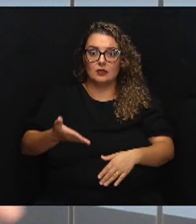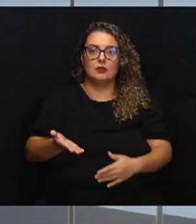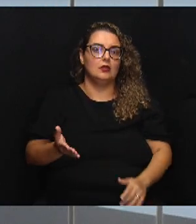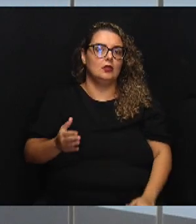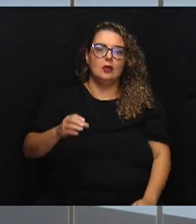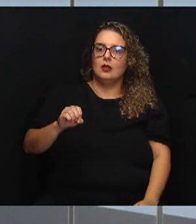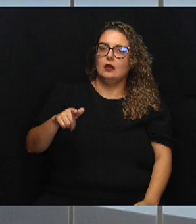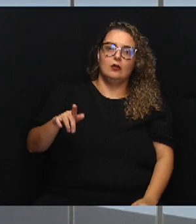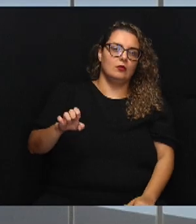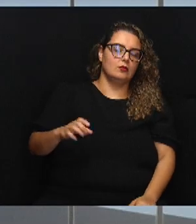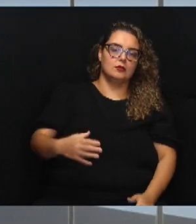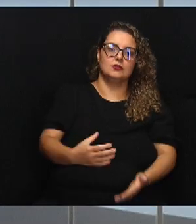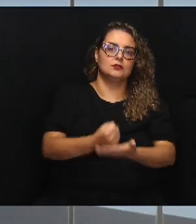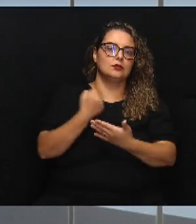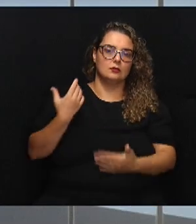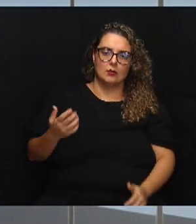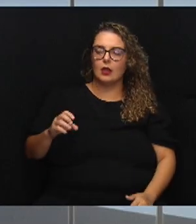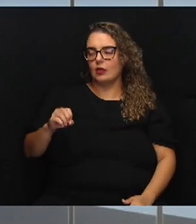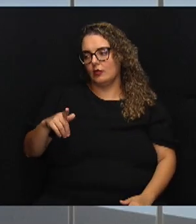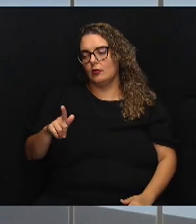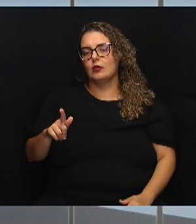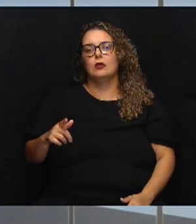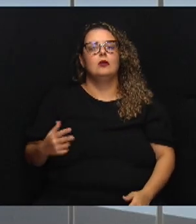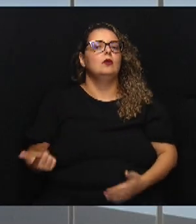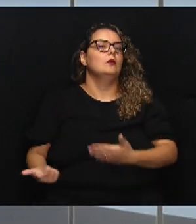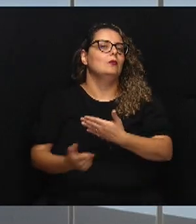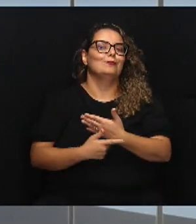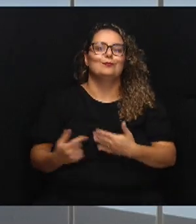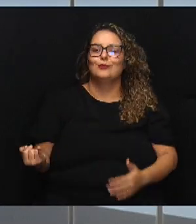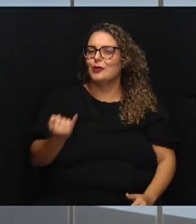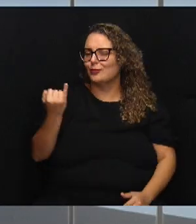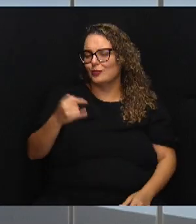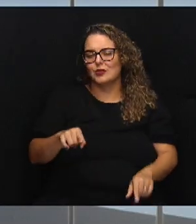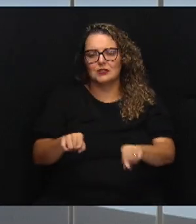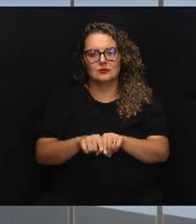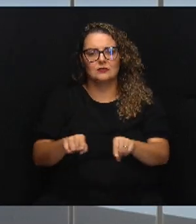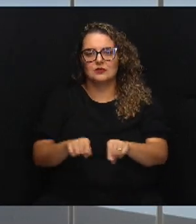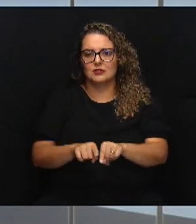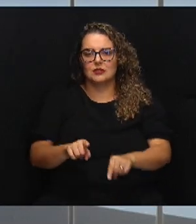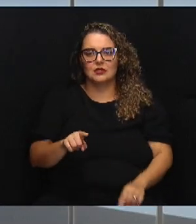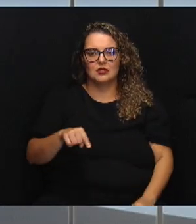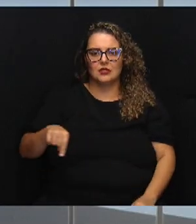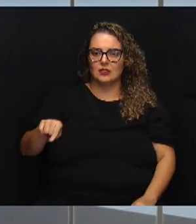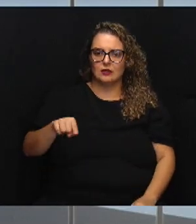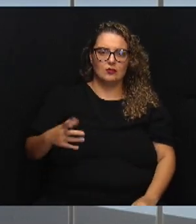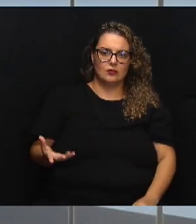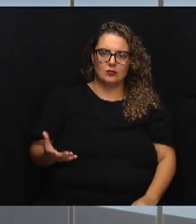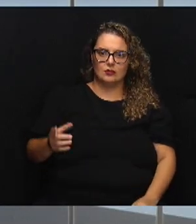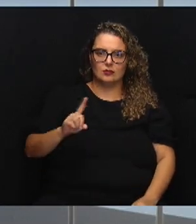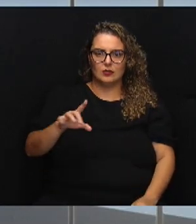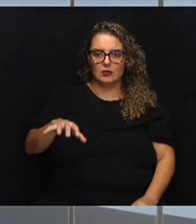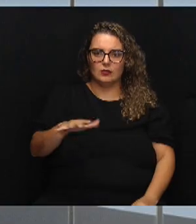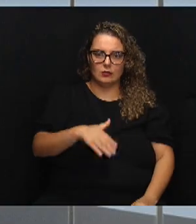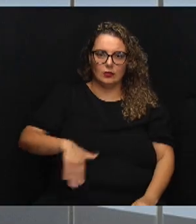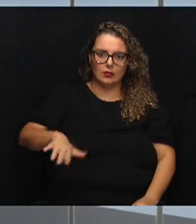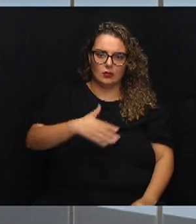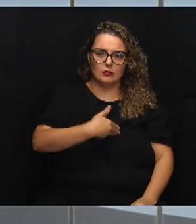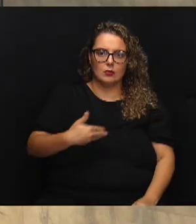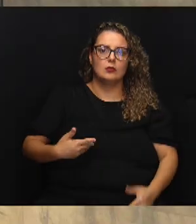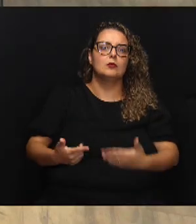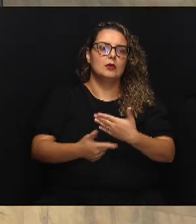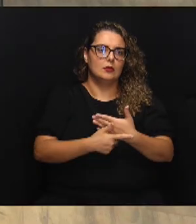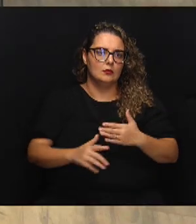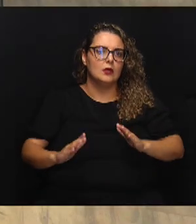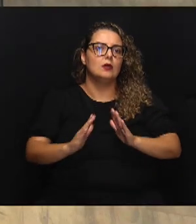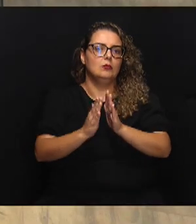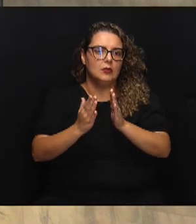ONG já recolheu. Então, eles fazem um papel primordial também. Eles não são um órgão público, mas fazem um papel... mais uma